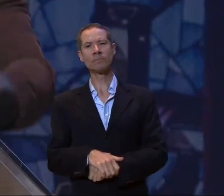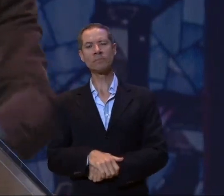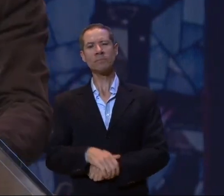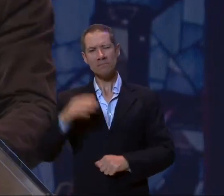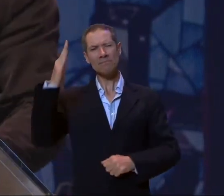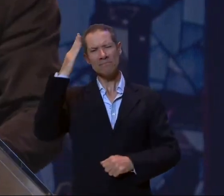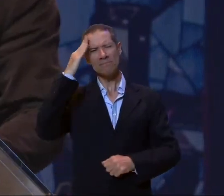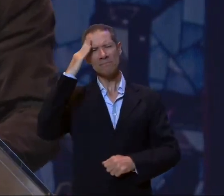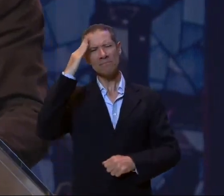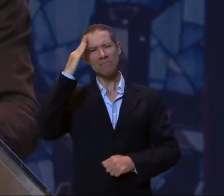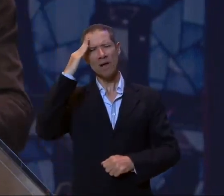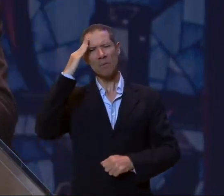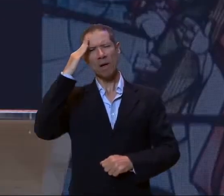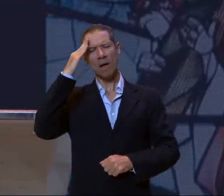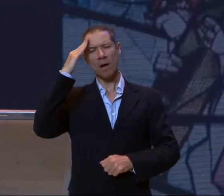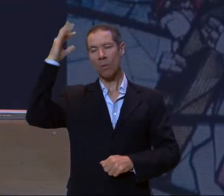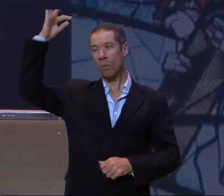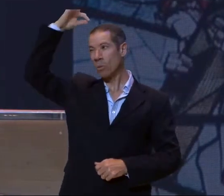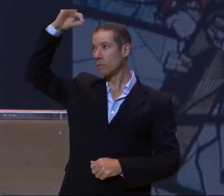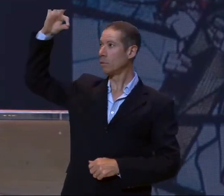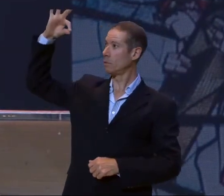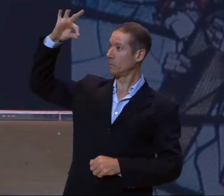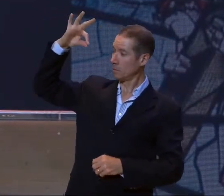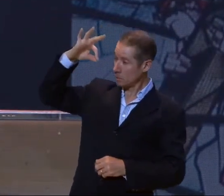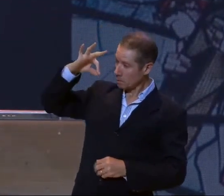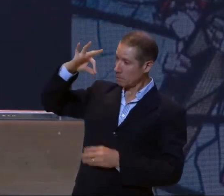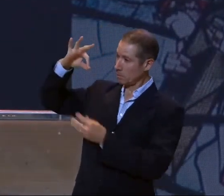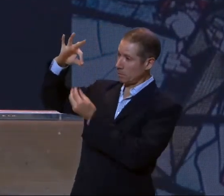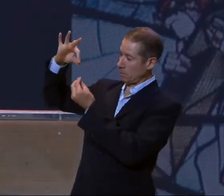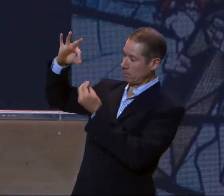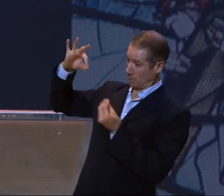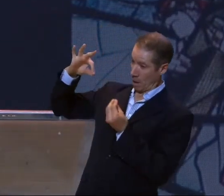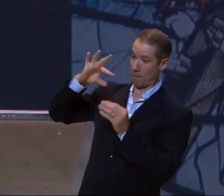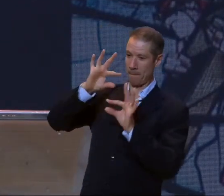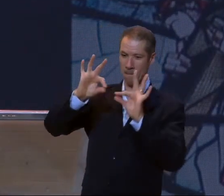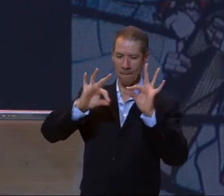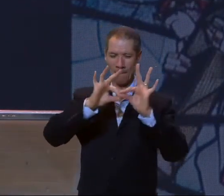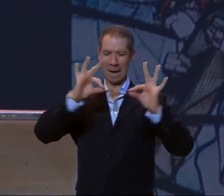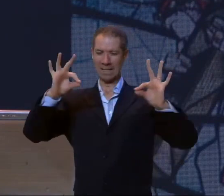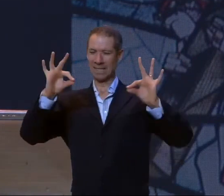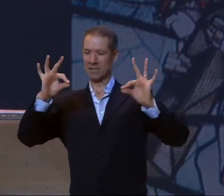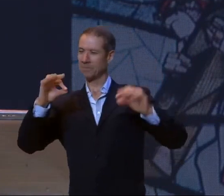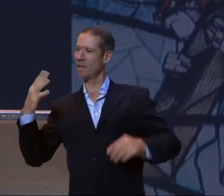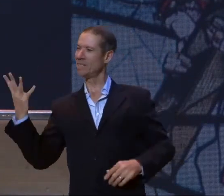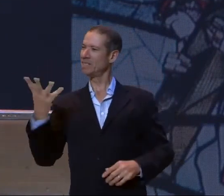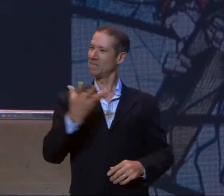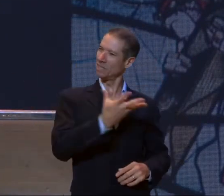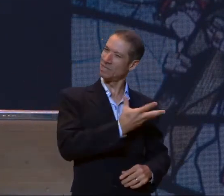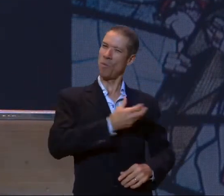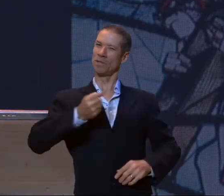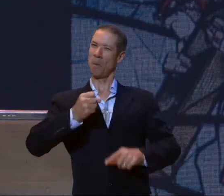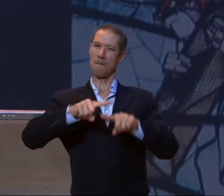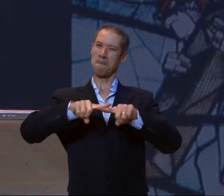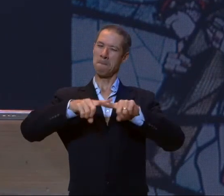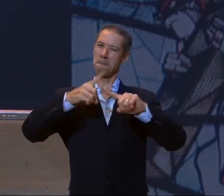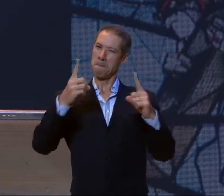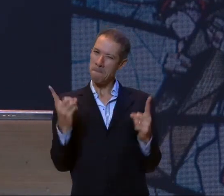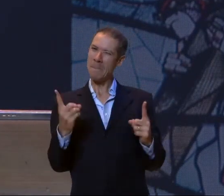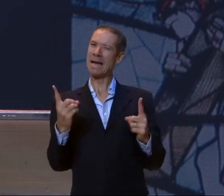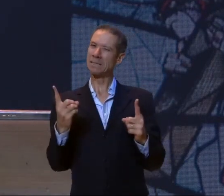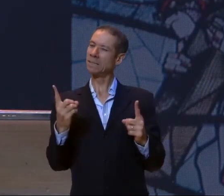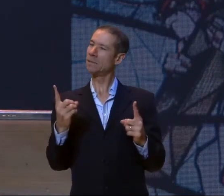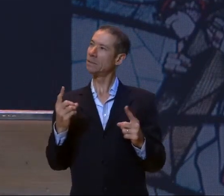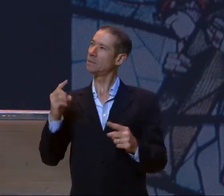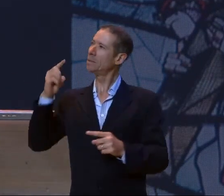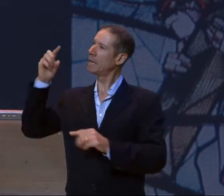E sabe, o Espírito Santo ele nos dá apenas o presente da salvação, mas ele